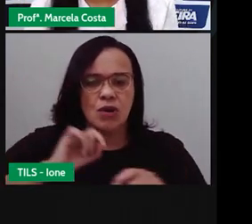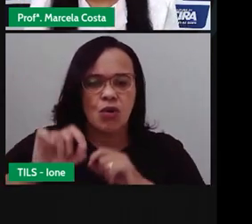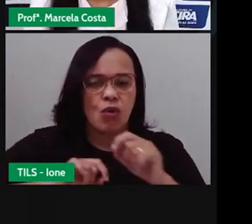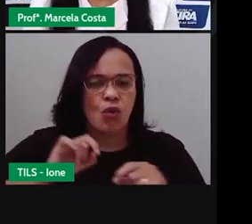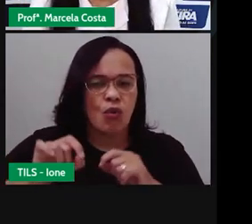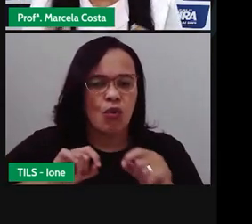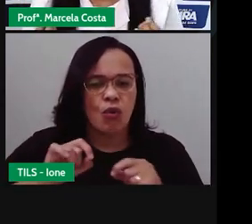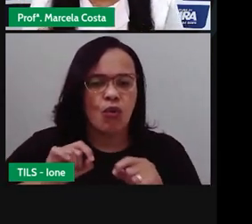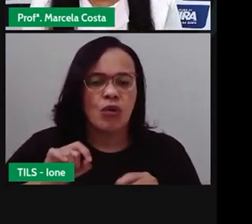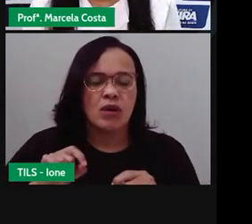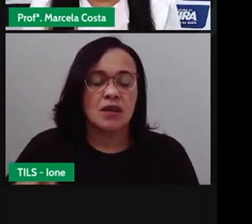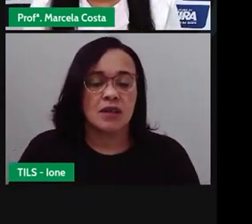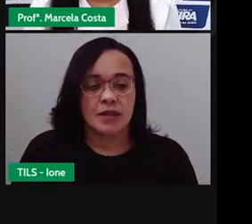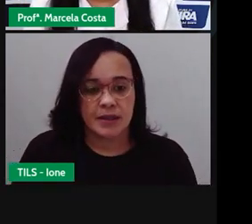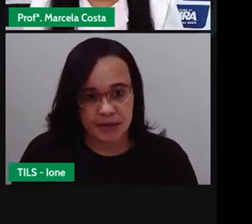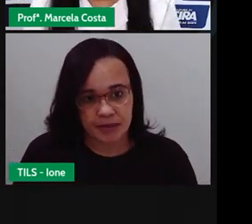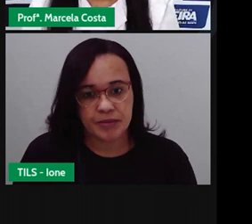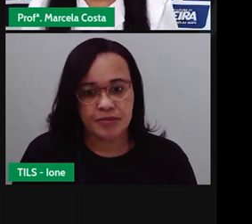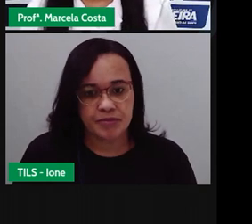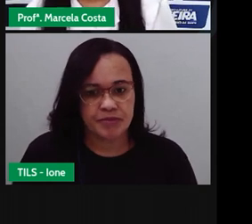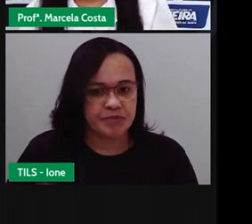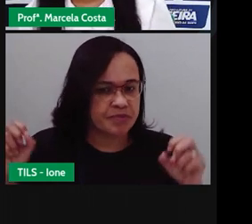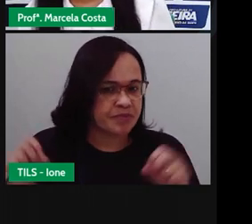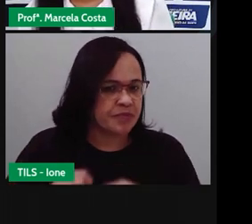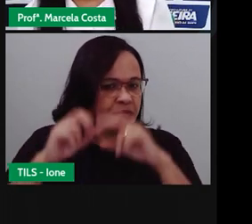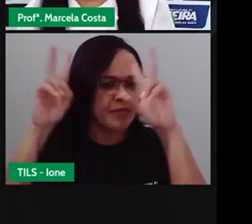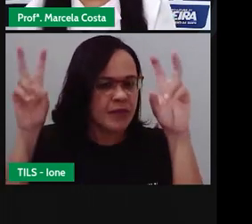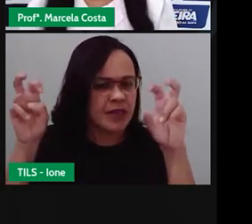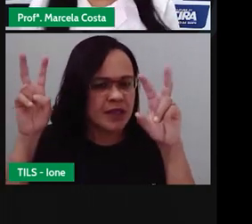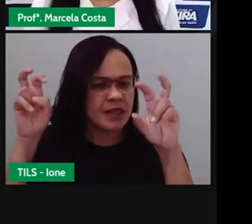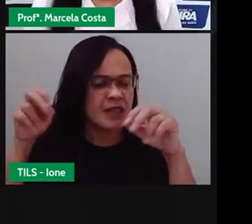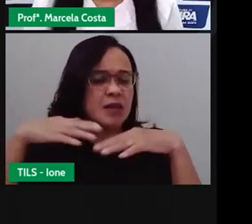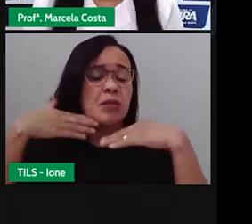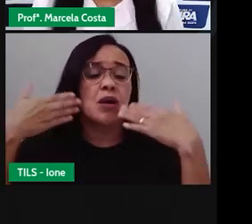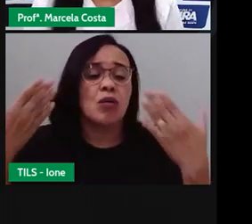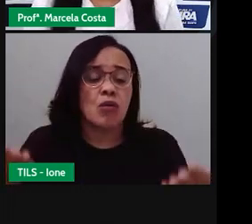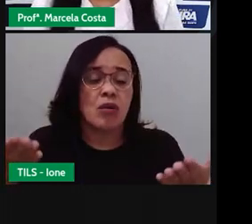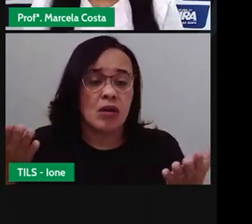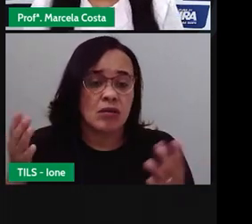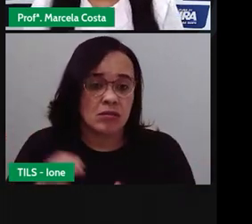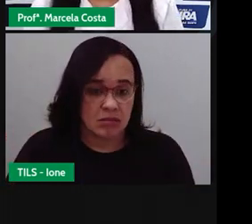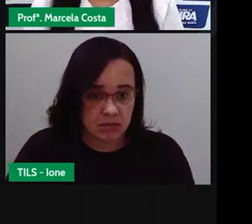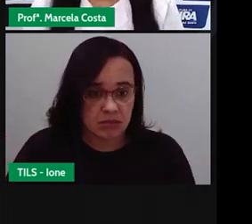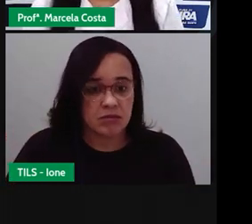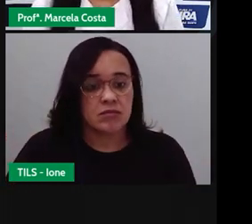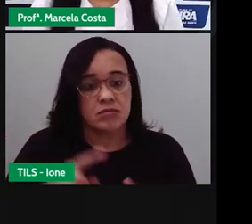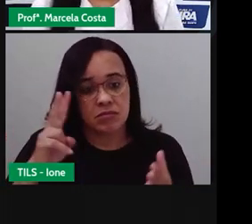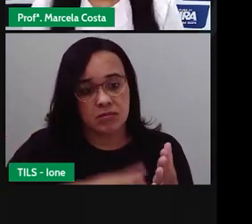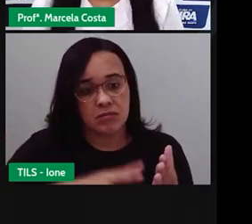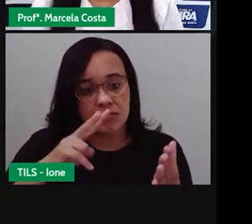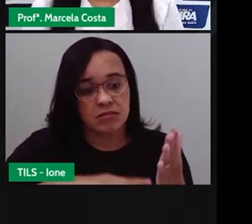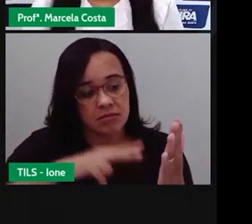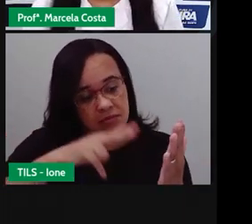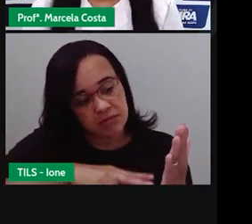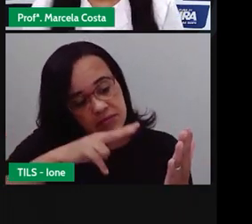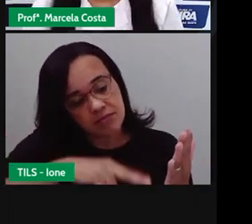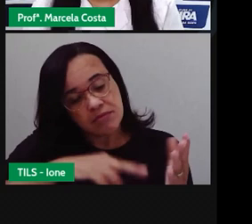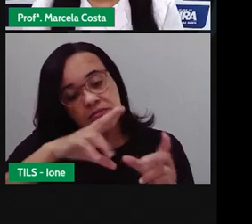Adivinhar que tema é que vai ser abordado, do que é que essa literatura vai traçar.